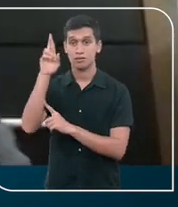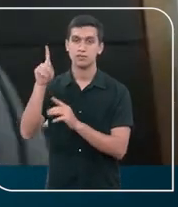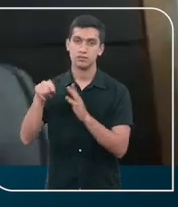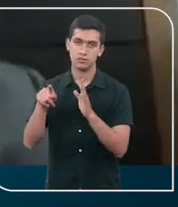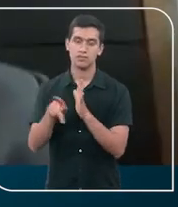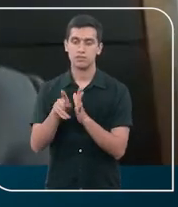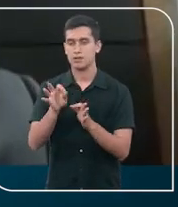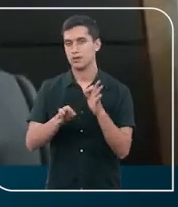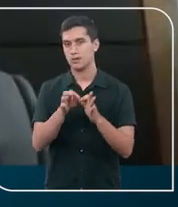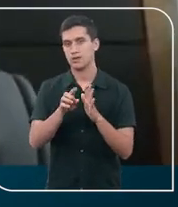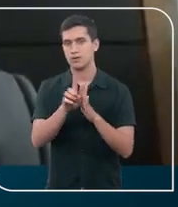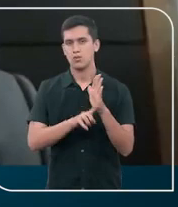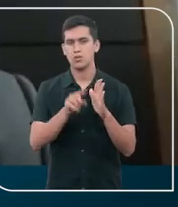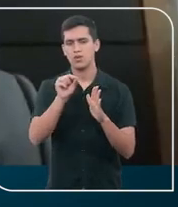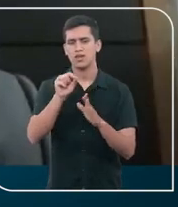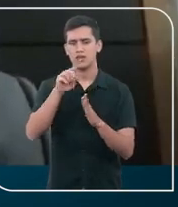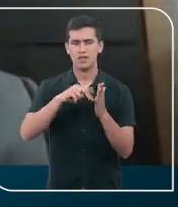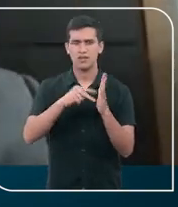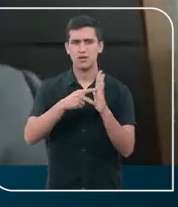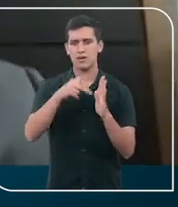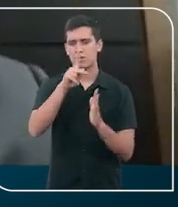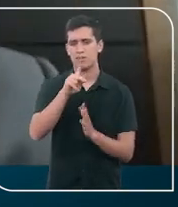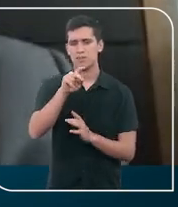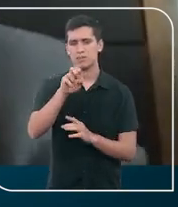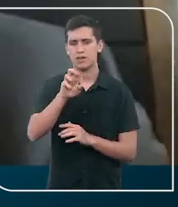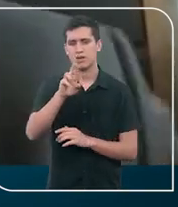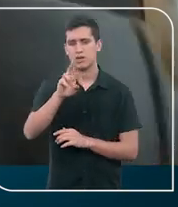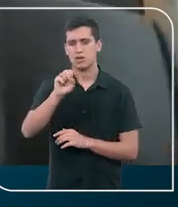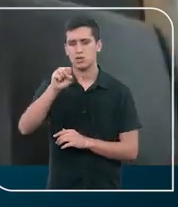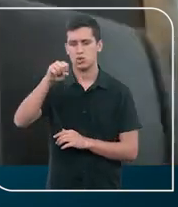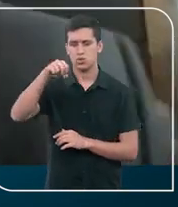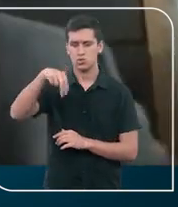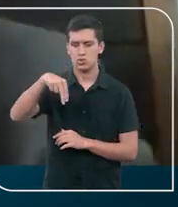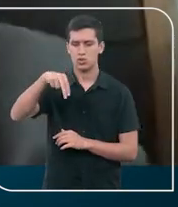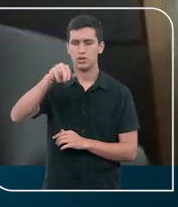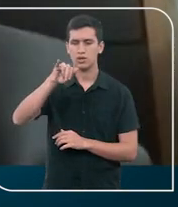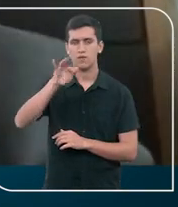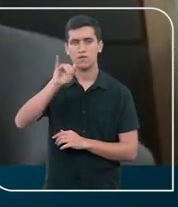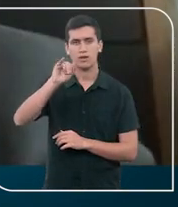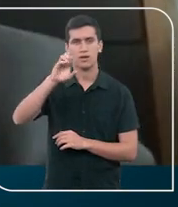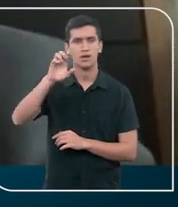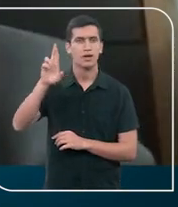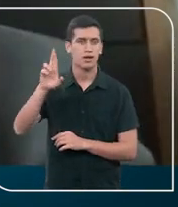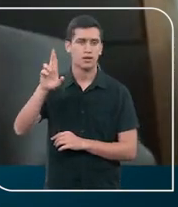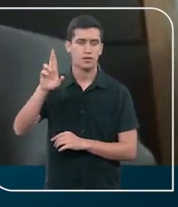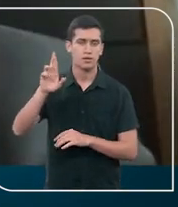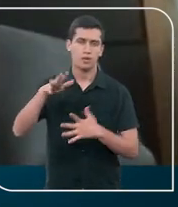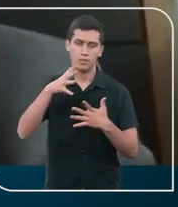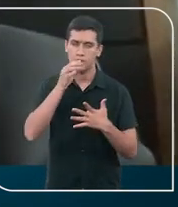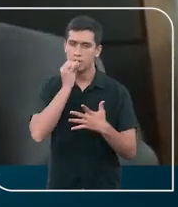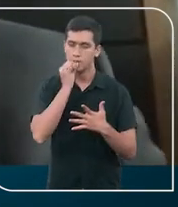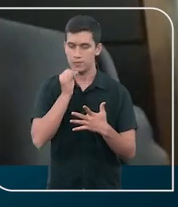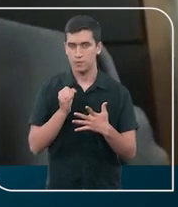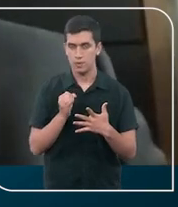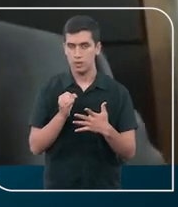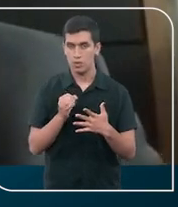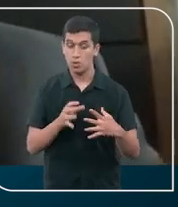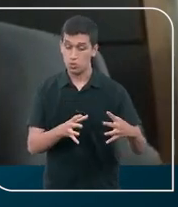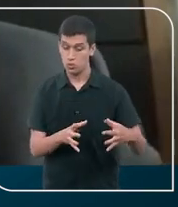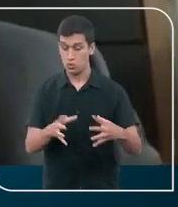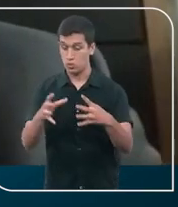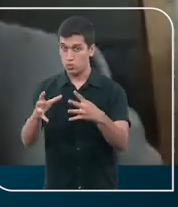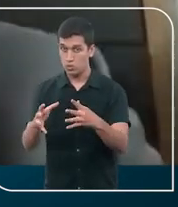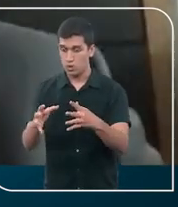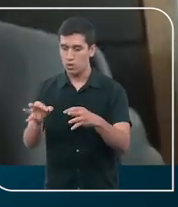que é personificar ou não personificar? O grupo, quando se organiza para